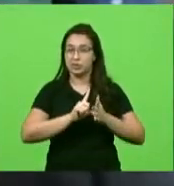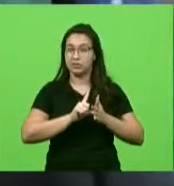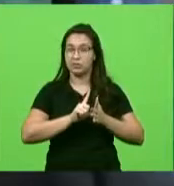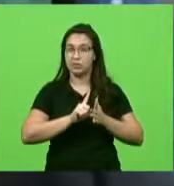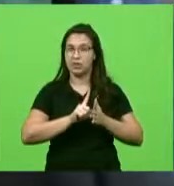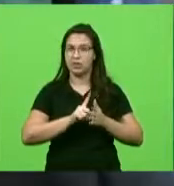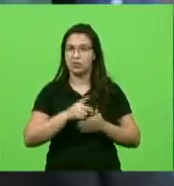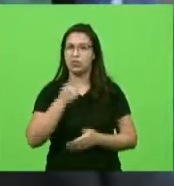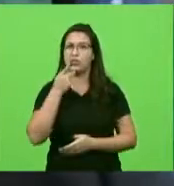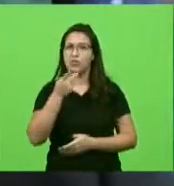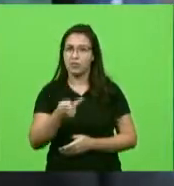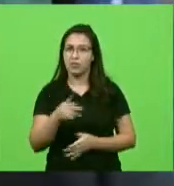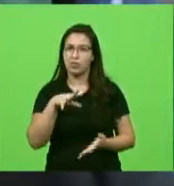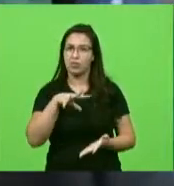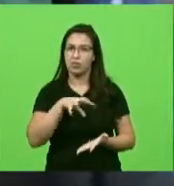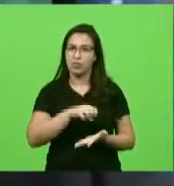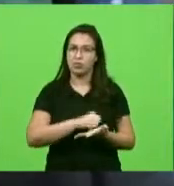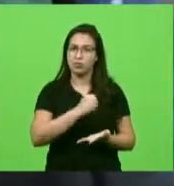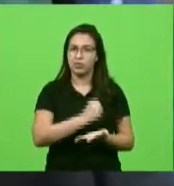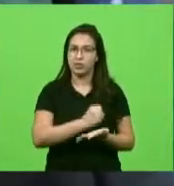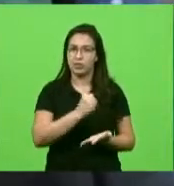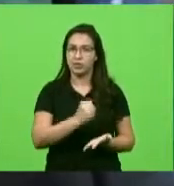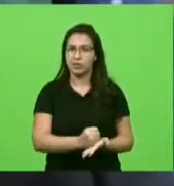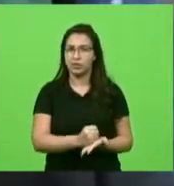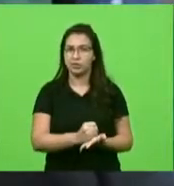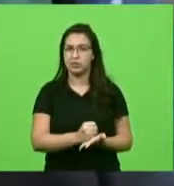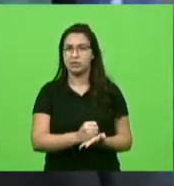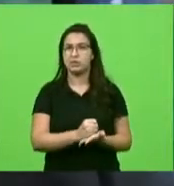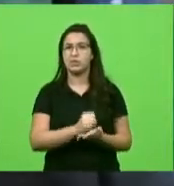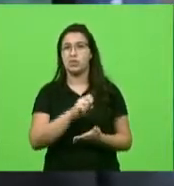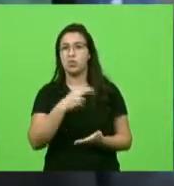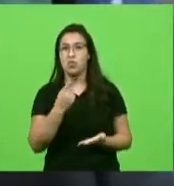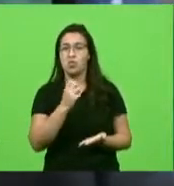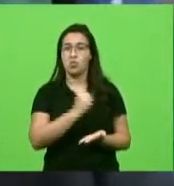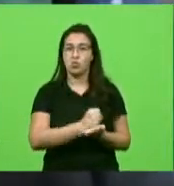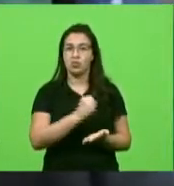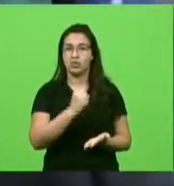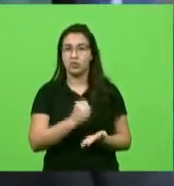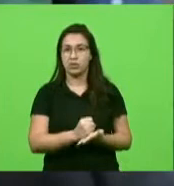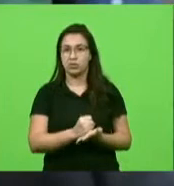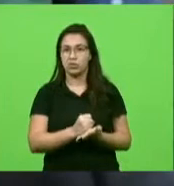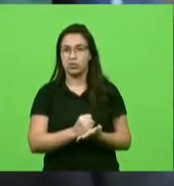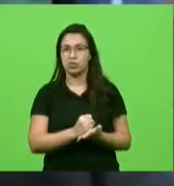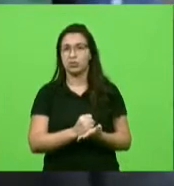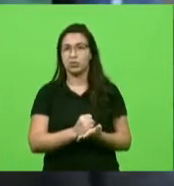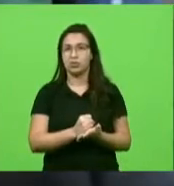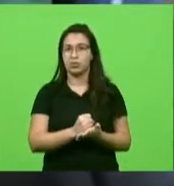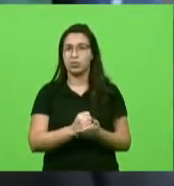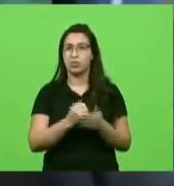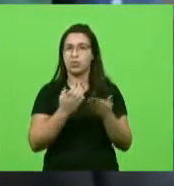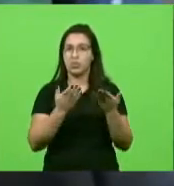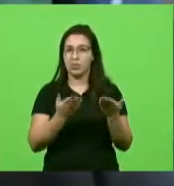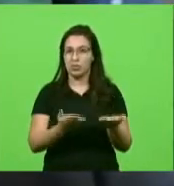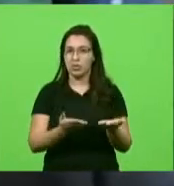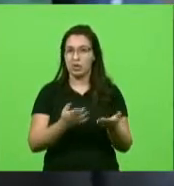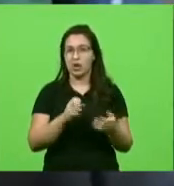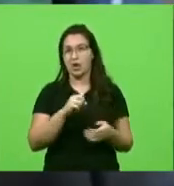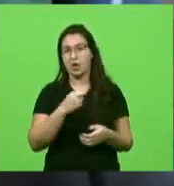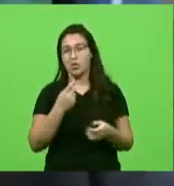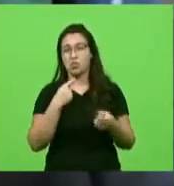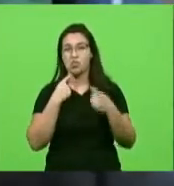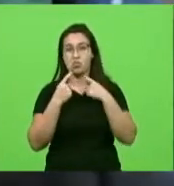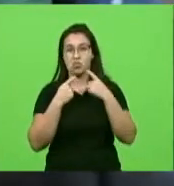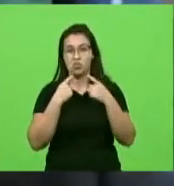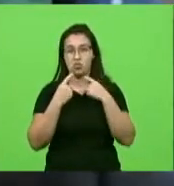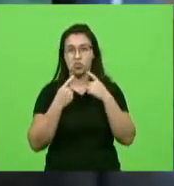mencionou-se alguma contratação em específico ou tratou-se o tema de forma genérica, julgo que tais dúvidas são